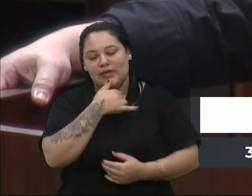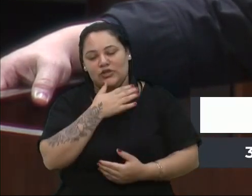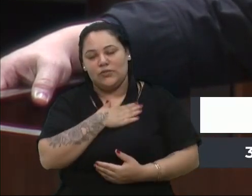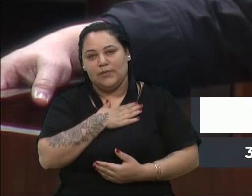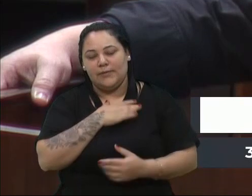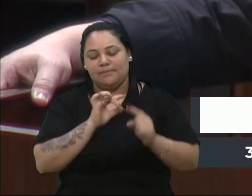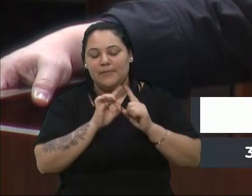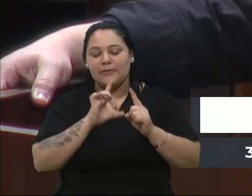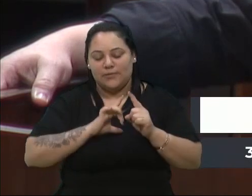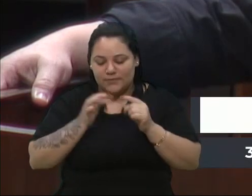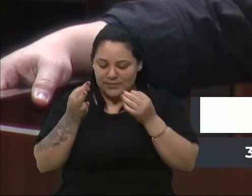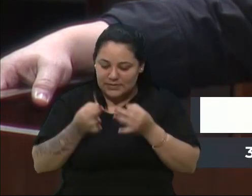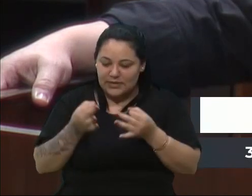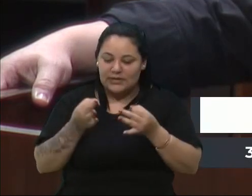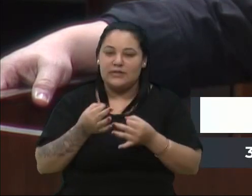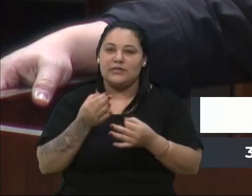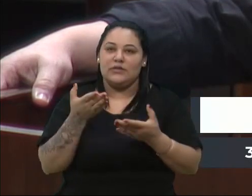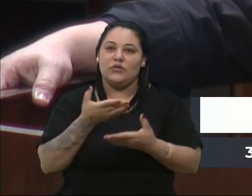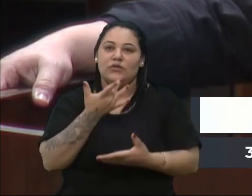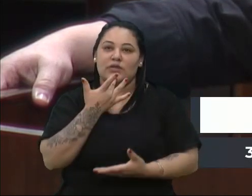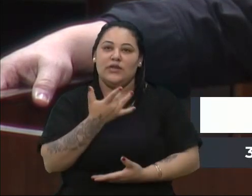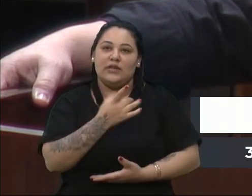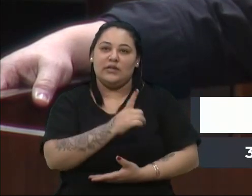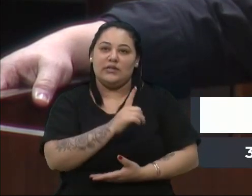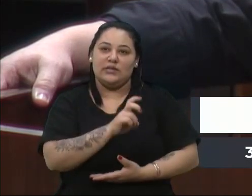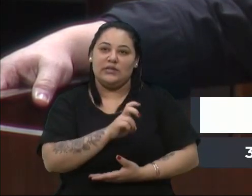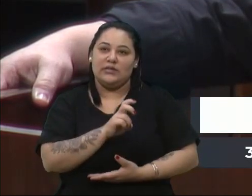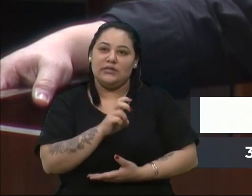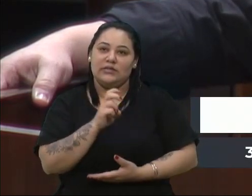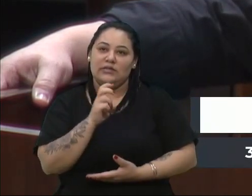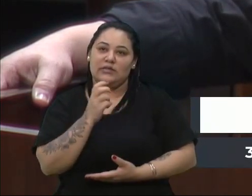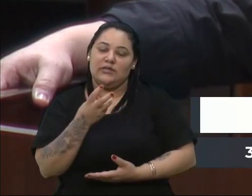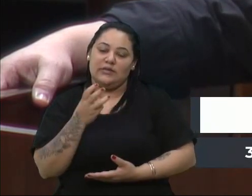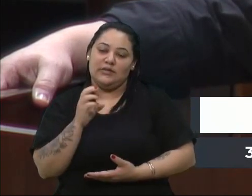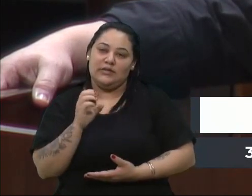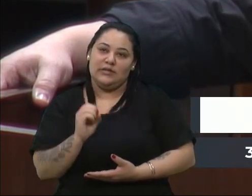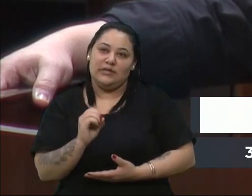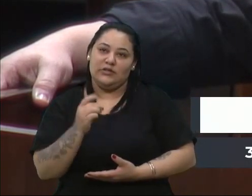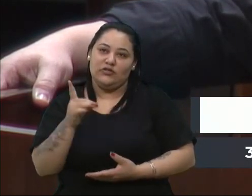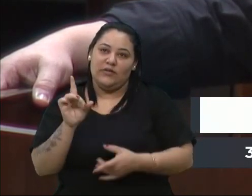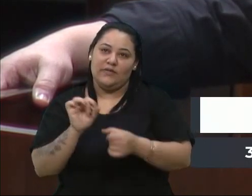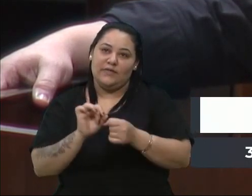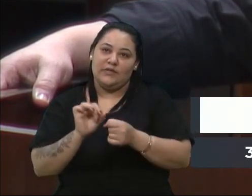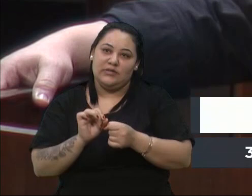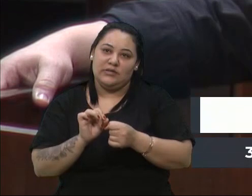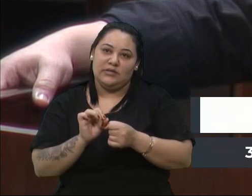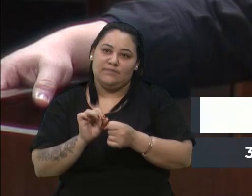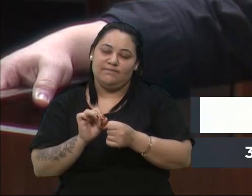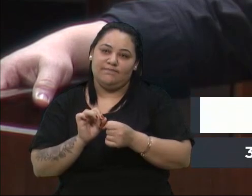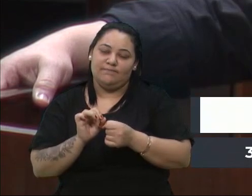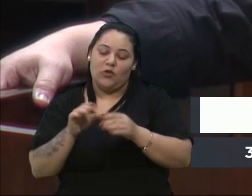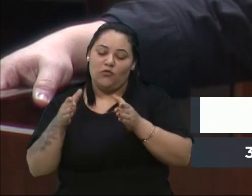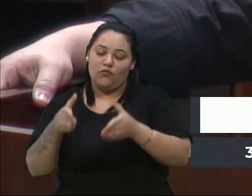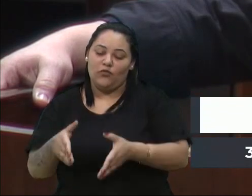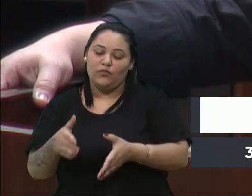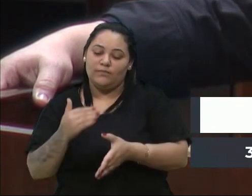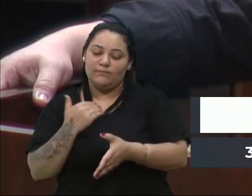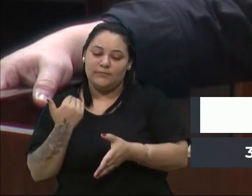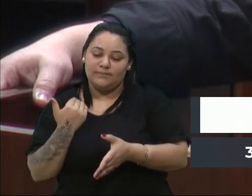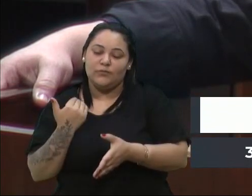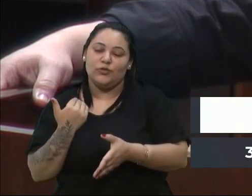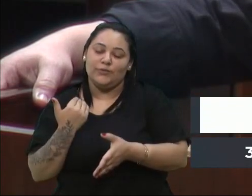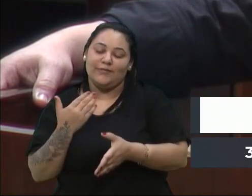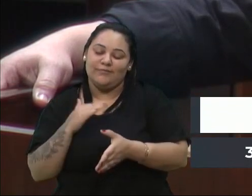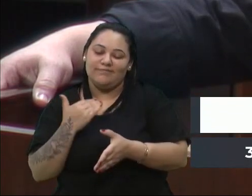tenho certeza que hoje à tarde, às 15h30, quando a gente irá fazer as despedidas finais, os vanzeiros vão estar